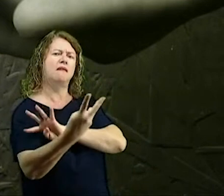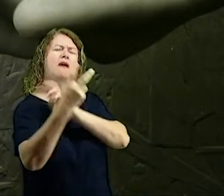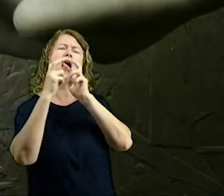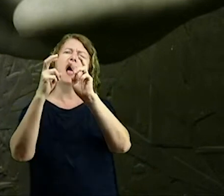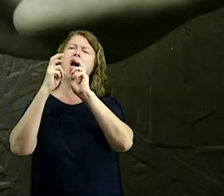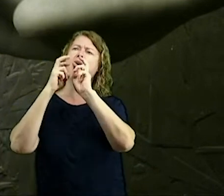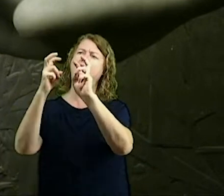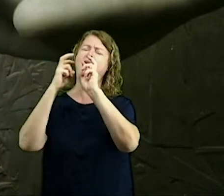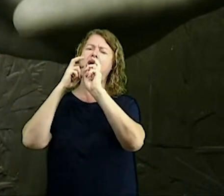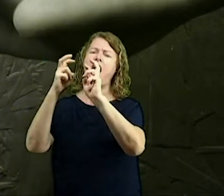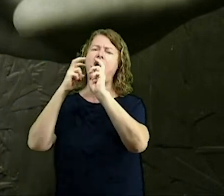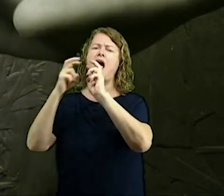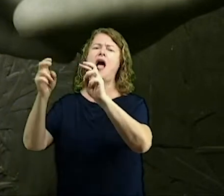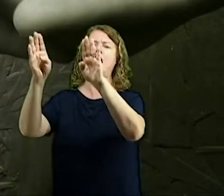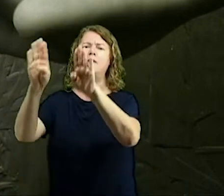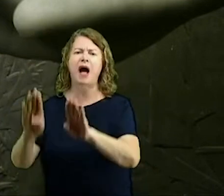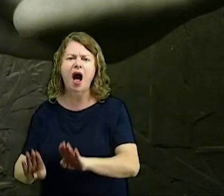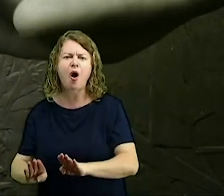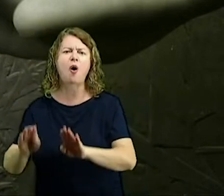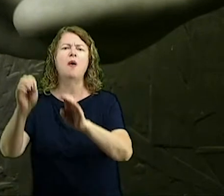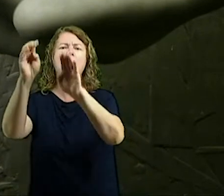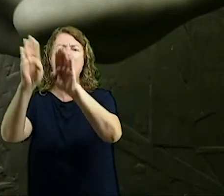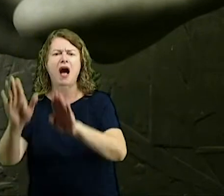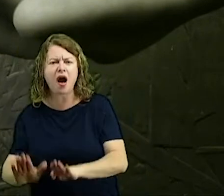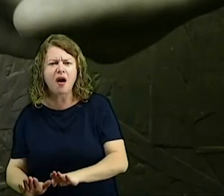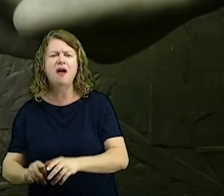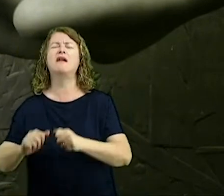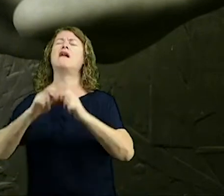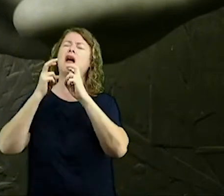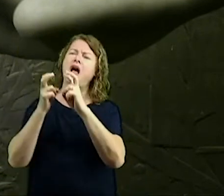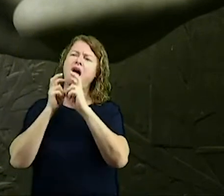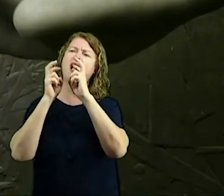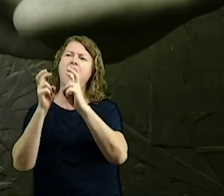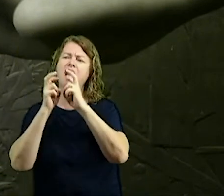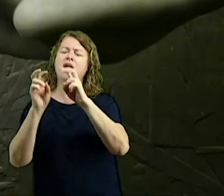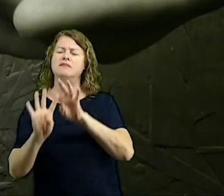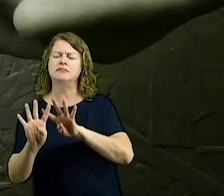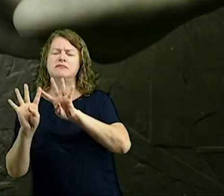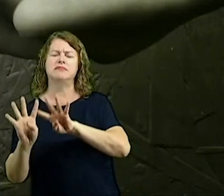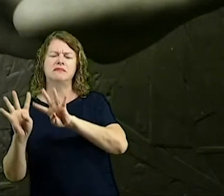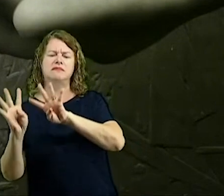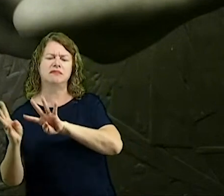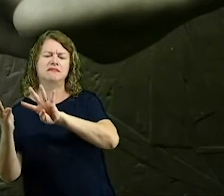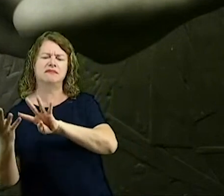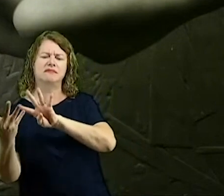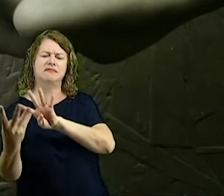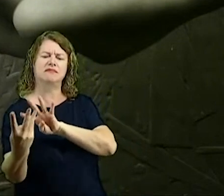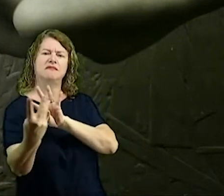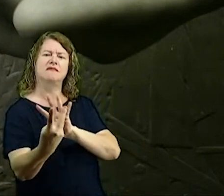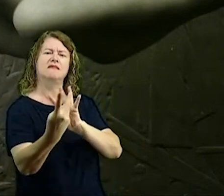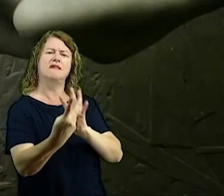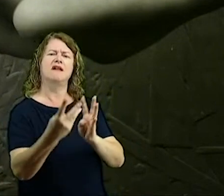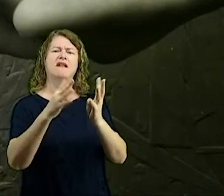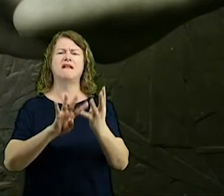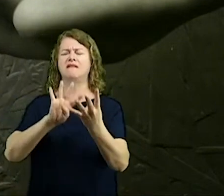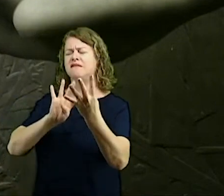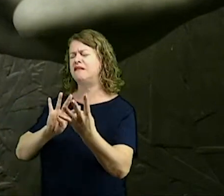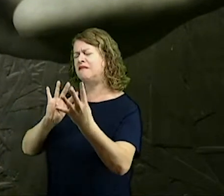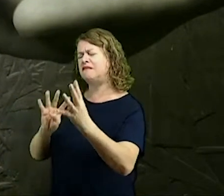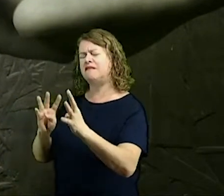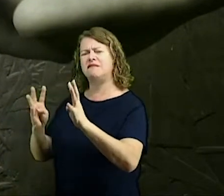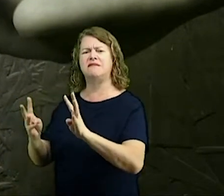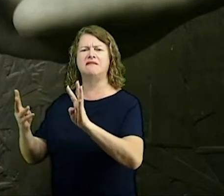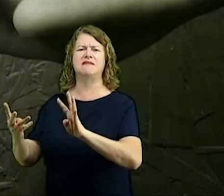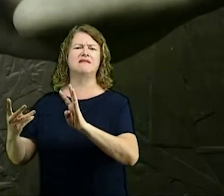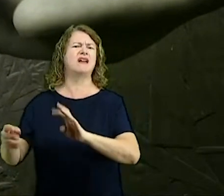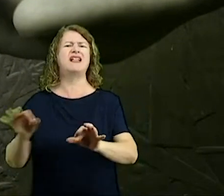responde-nos. Porém, nem havia voz, nem quem respondesse, e saltavam sobre o altar